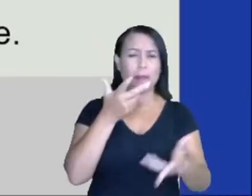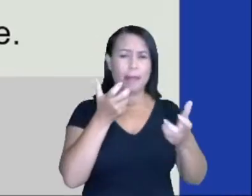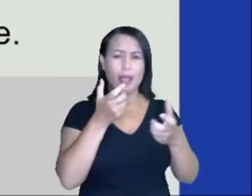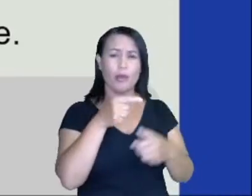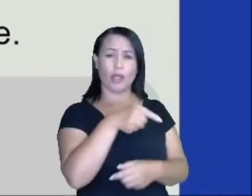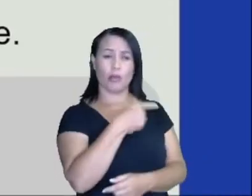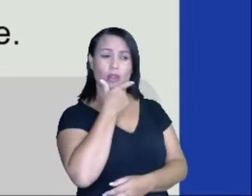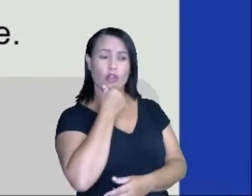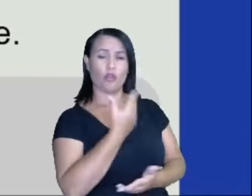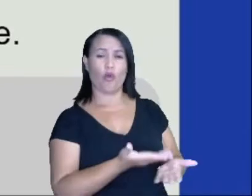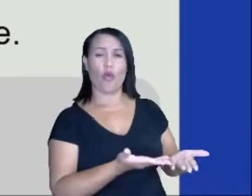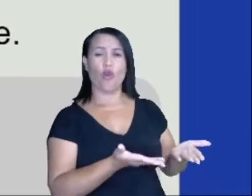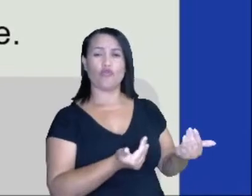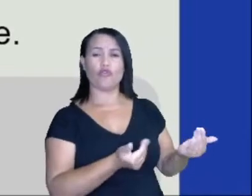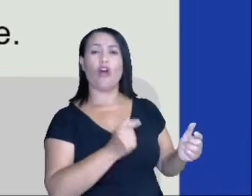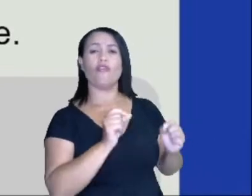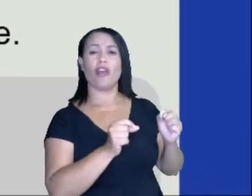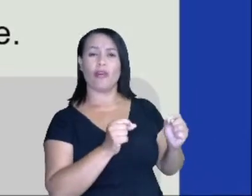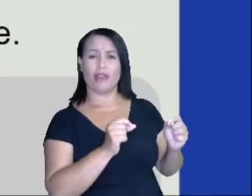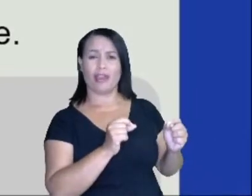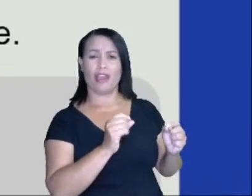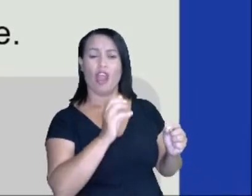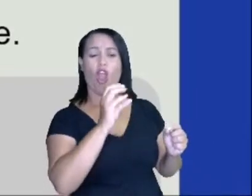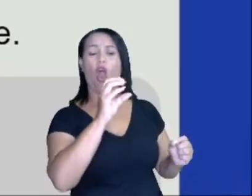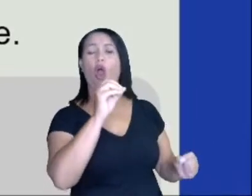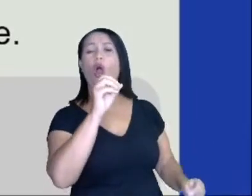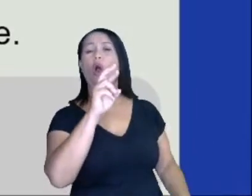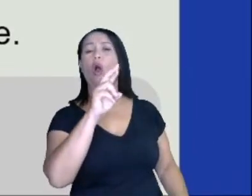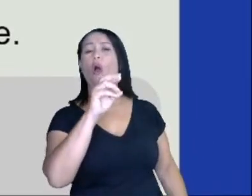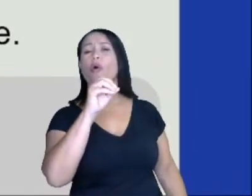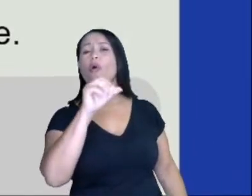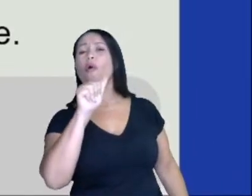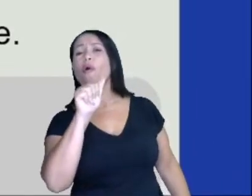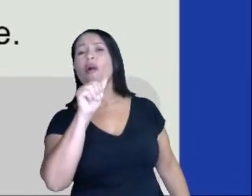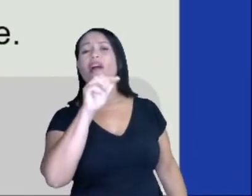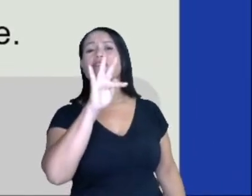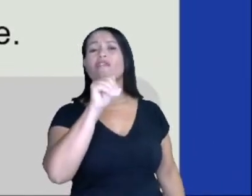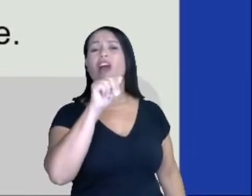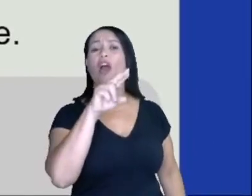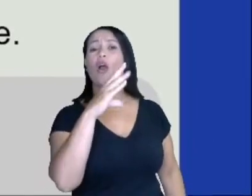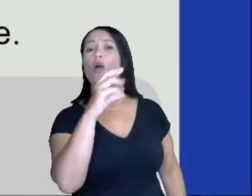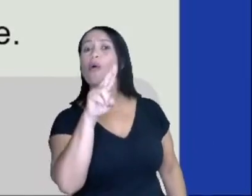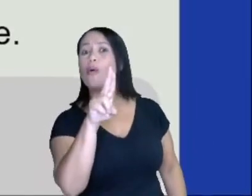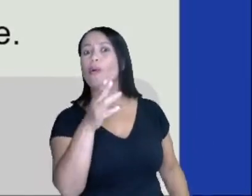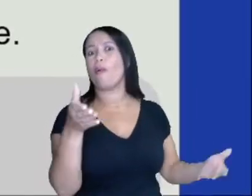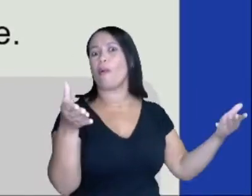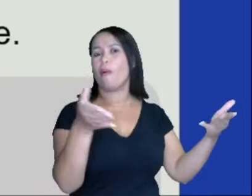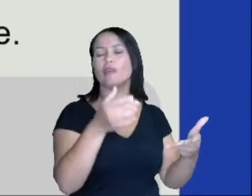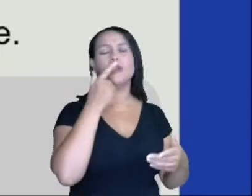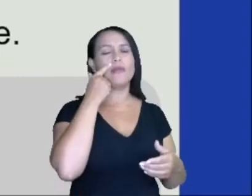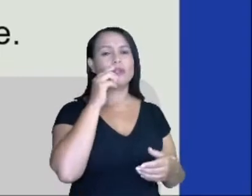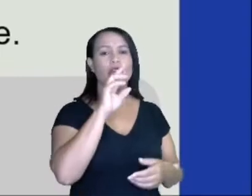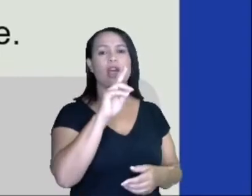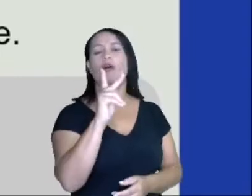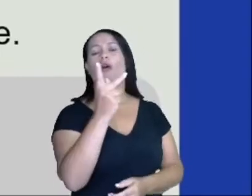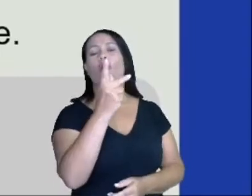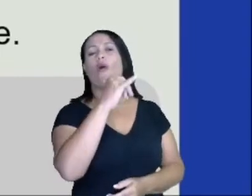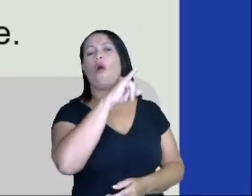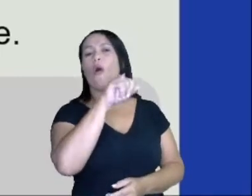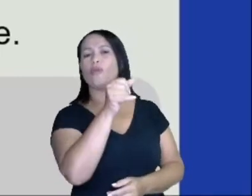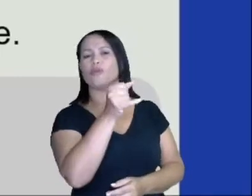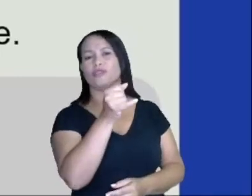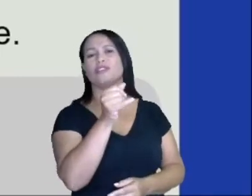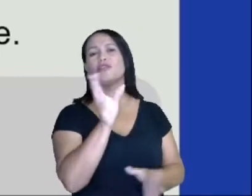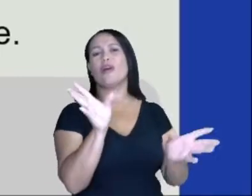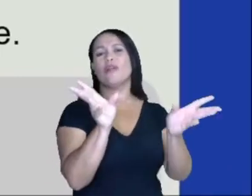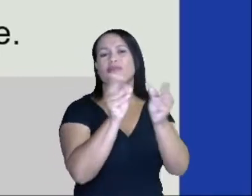do jovem ela é cheia de gírias. Coroa, facu, hoje. Em vez de colocar a palavra hoje por